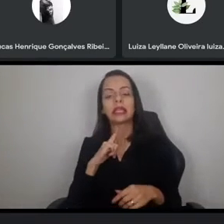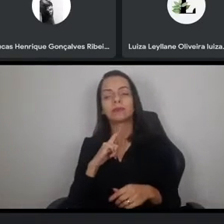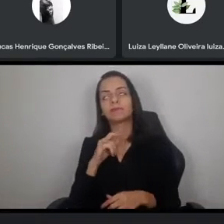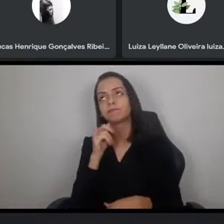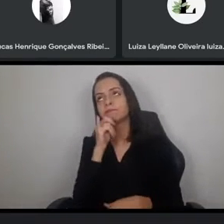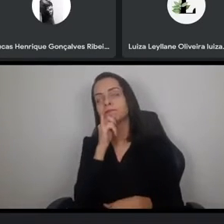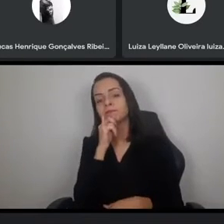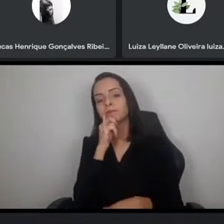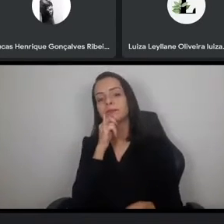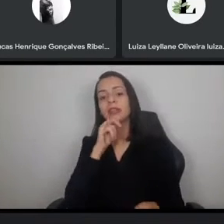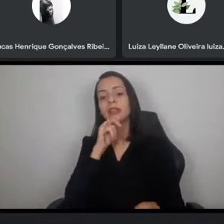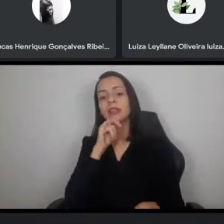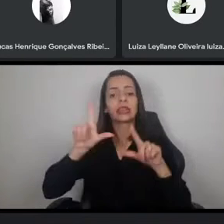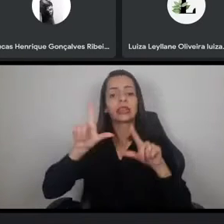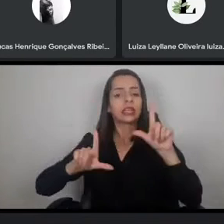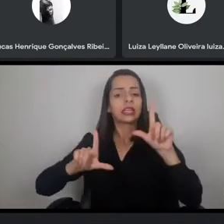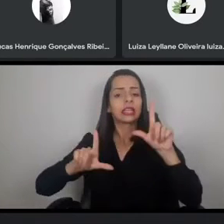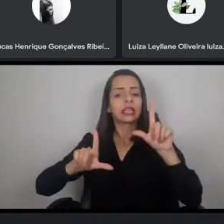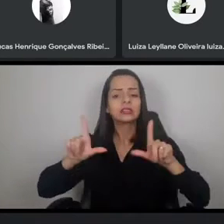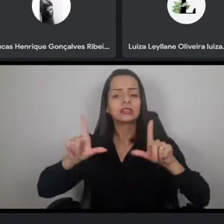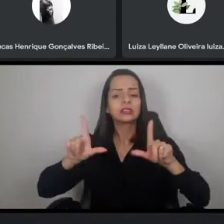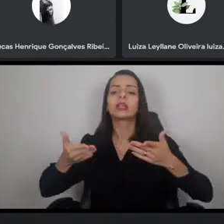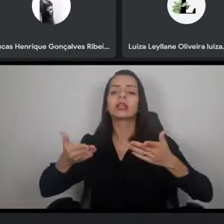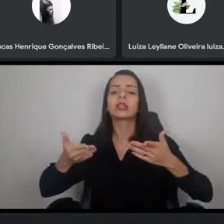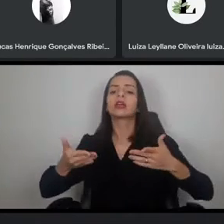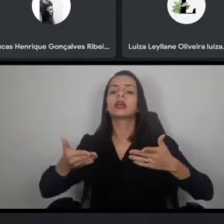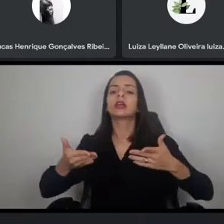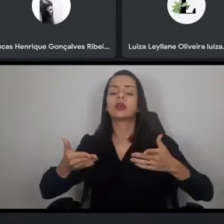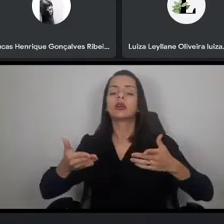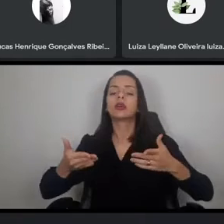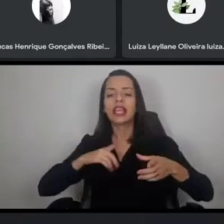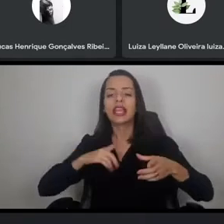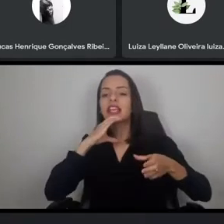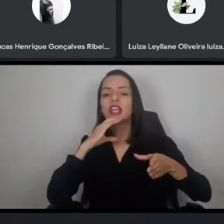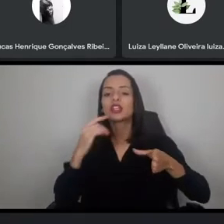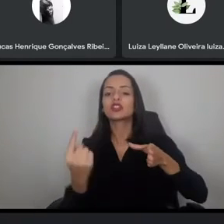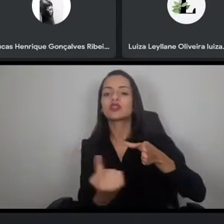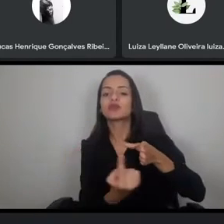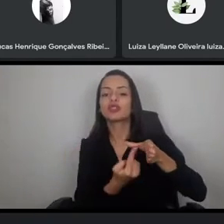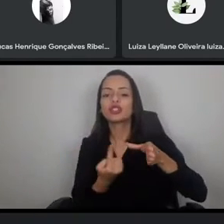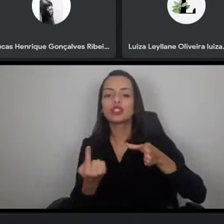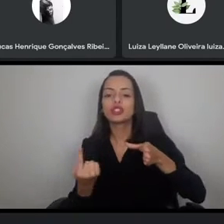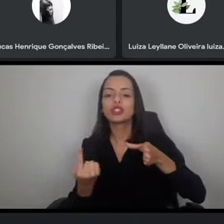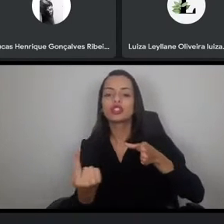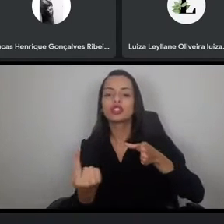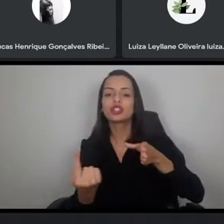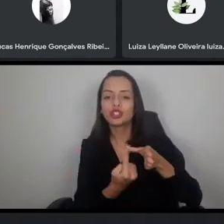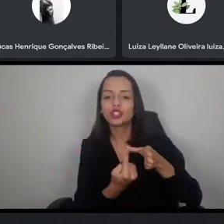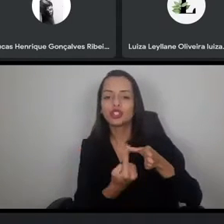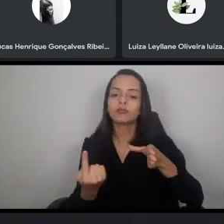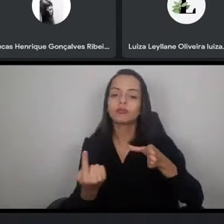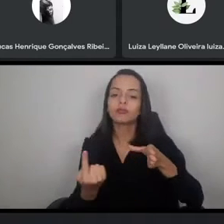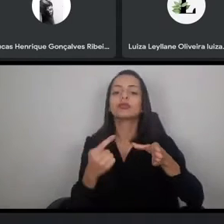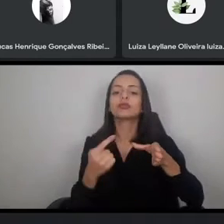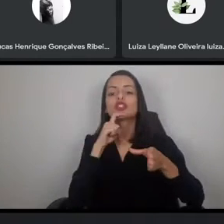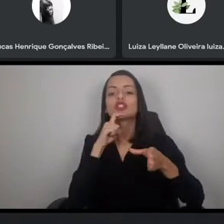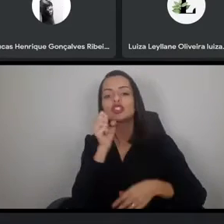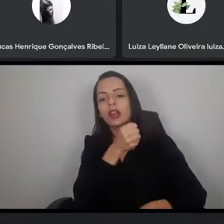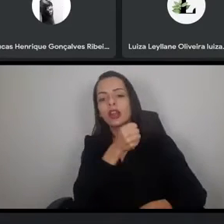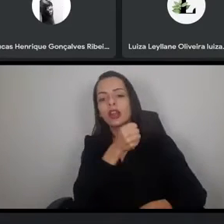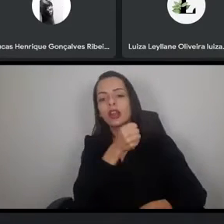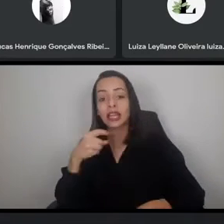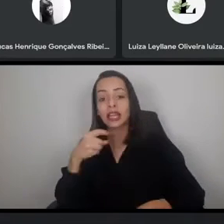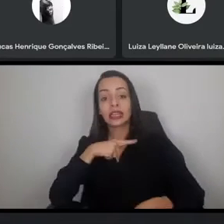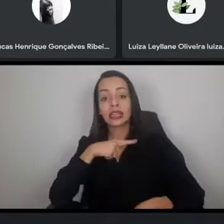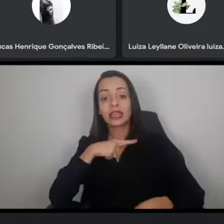de TV, quer seja de fornos, micro-ondas, vídeos. Por quê? Esses orifícios e essas grades são responsáveis para liberar o calor.